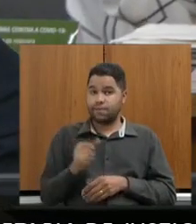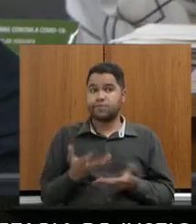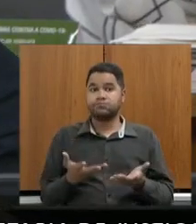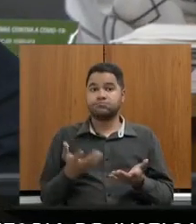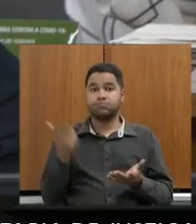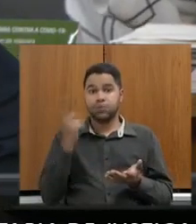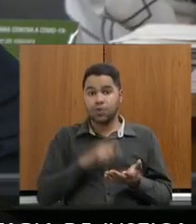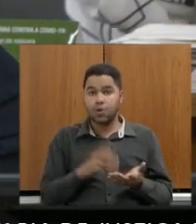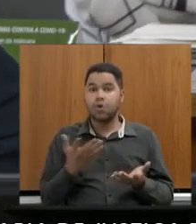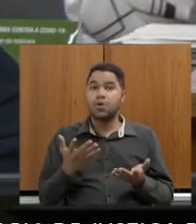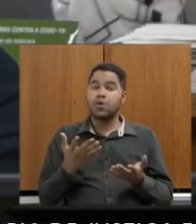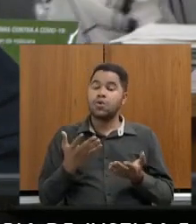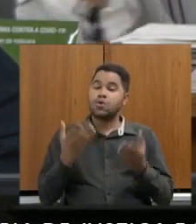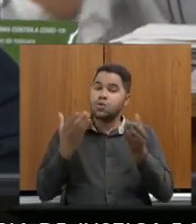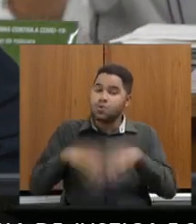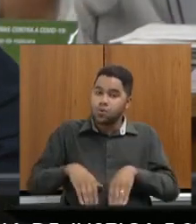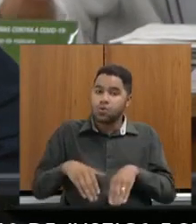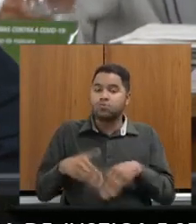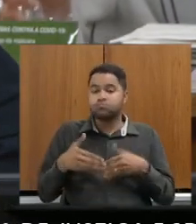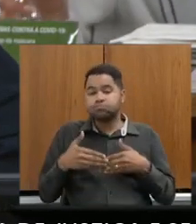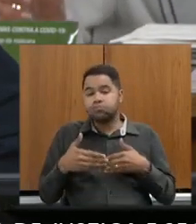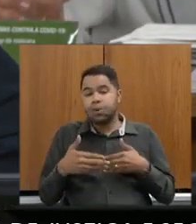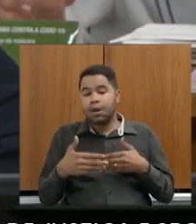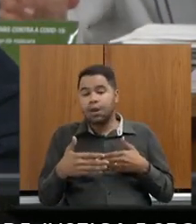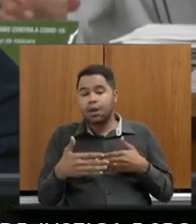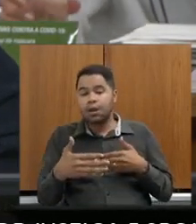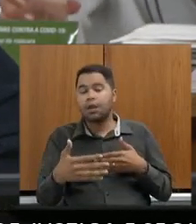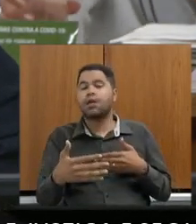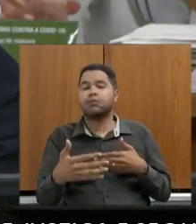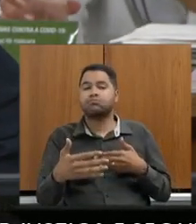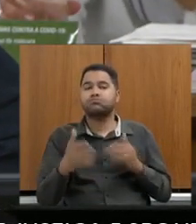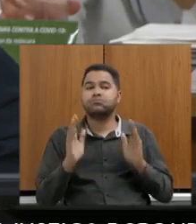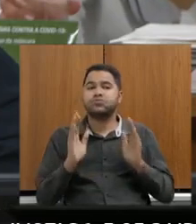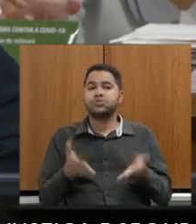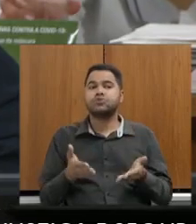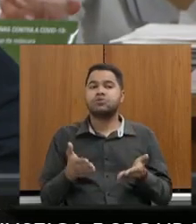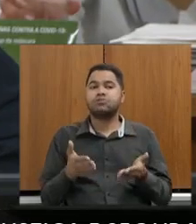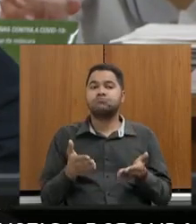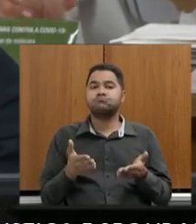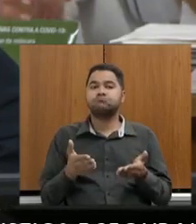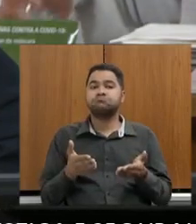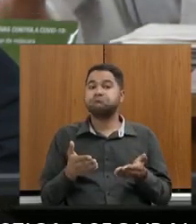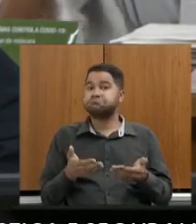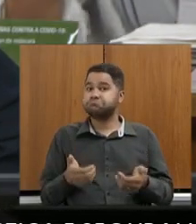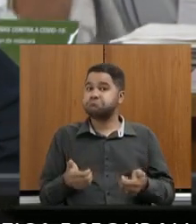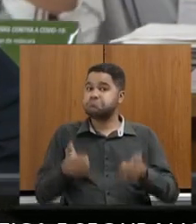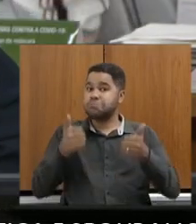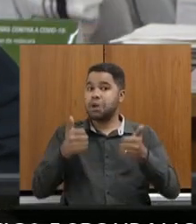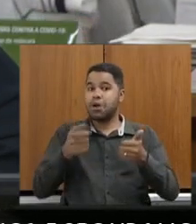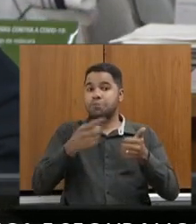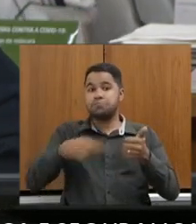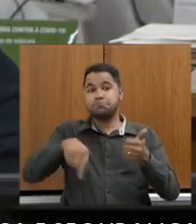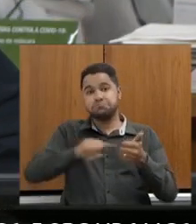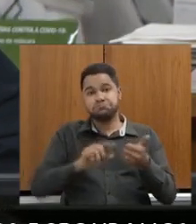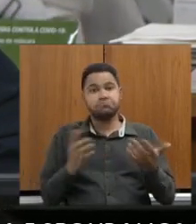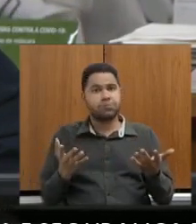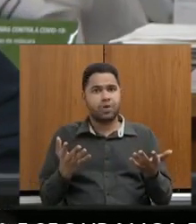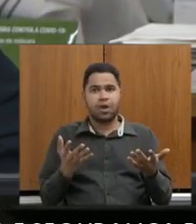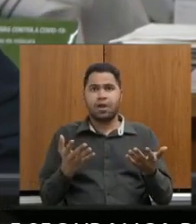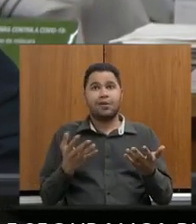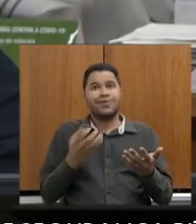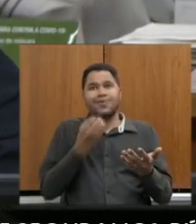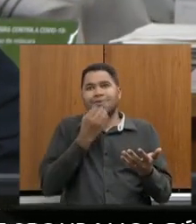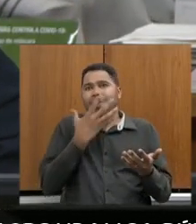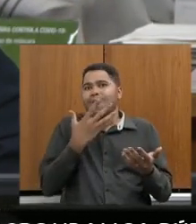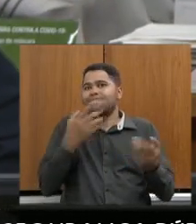conheces concursos né se Deus quiser virando ano eu acho que já deu pelo menos uma sobrevida a todos esses temos obviamente que não